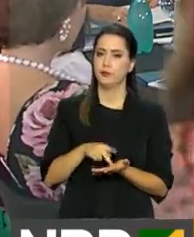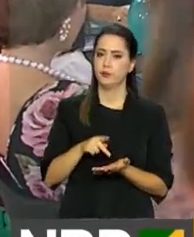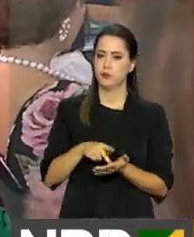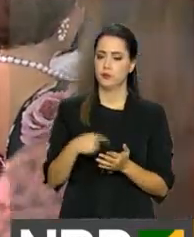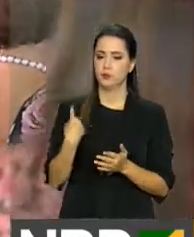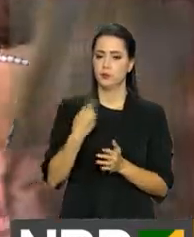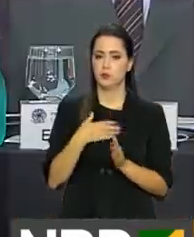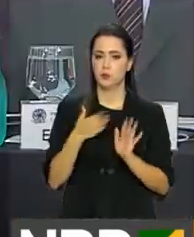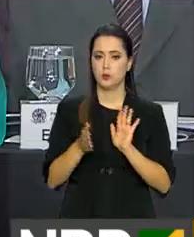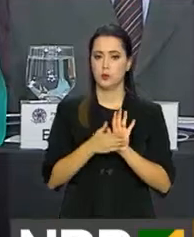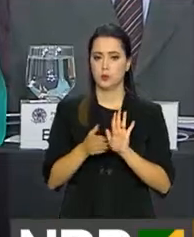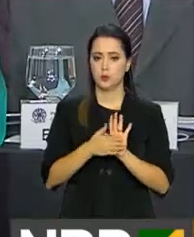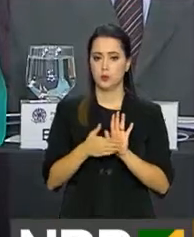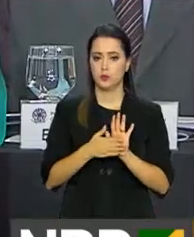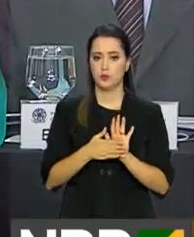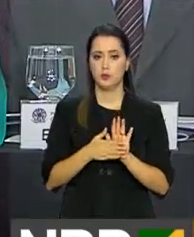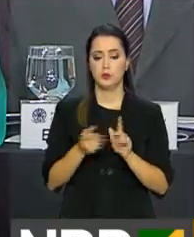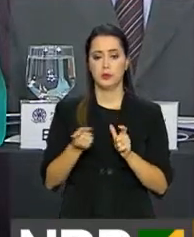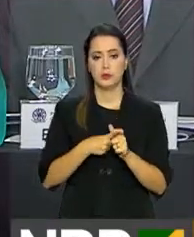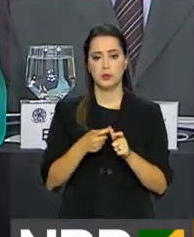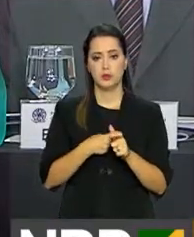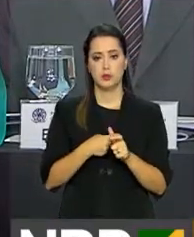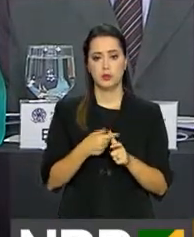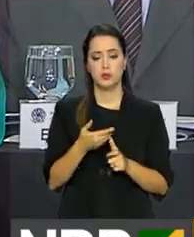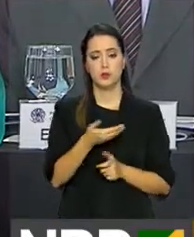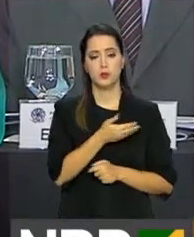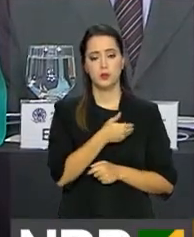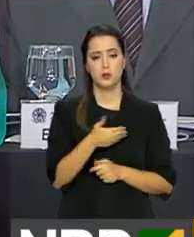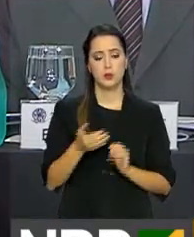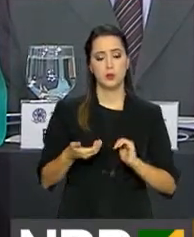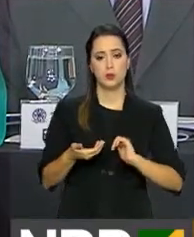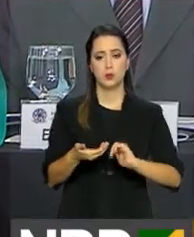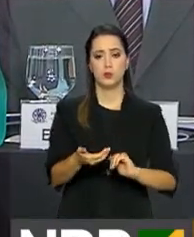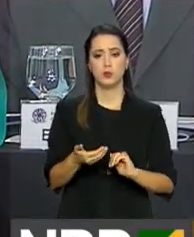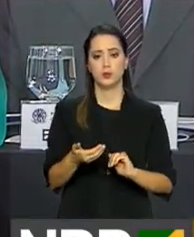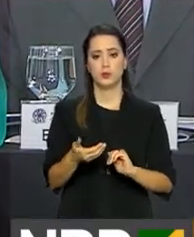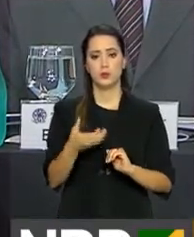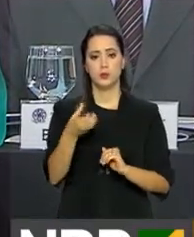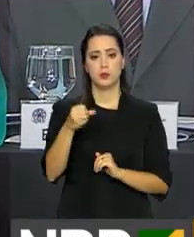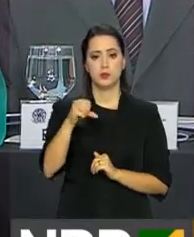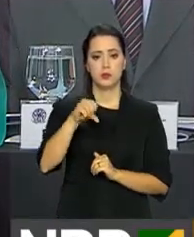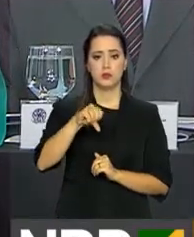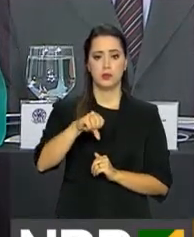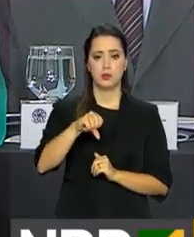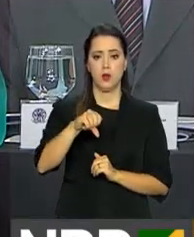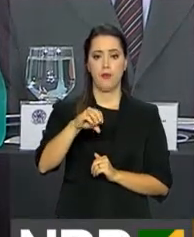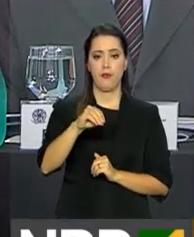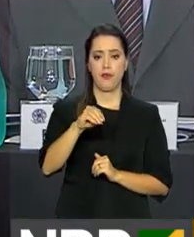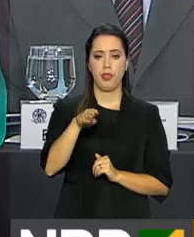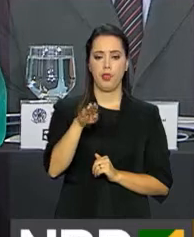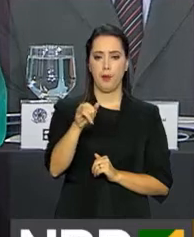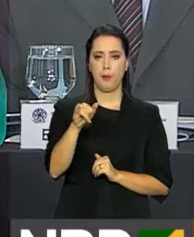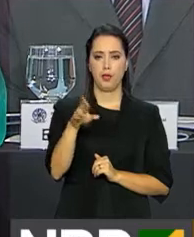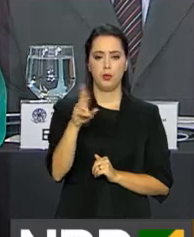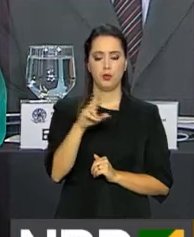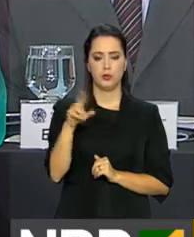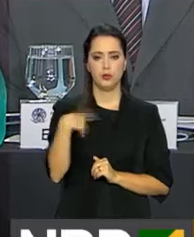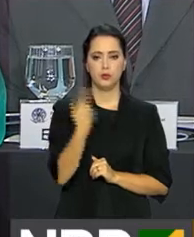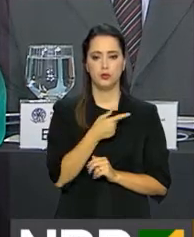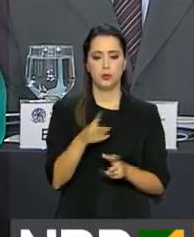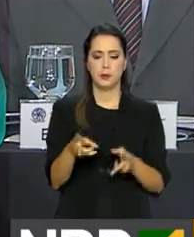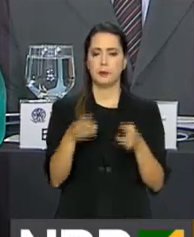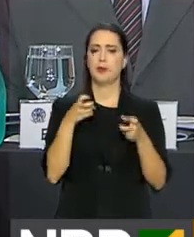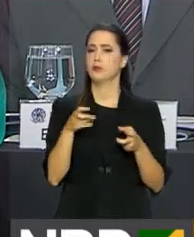proposta do défice existente no congresso nacional era de 90 bilhões de reais e logo nós